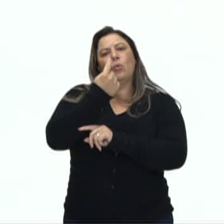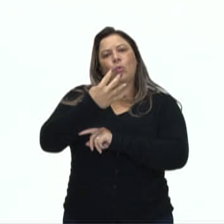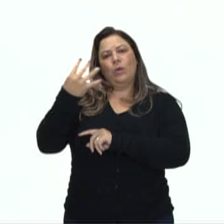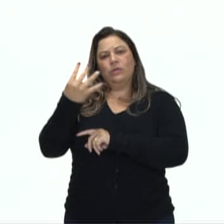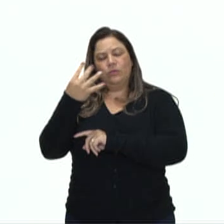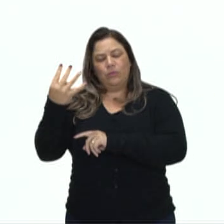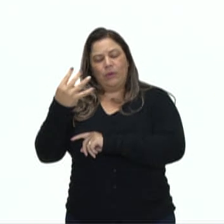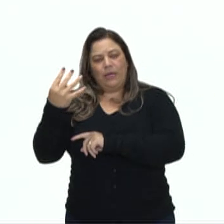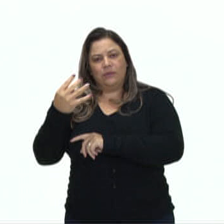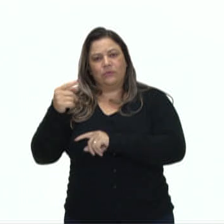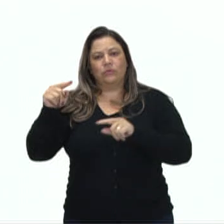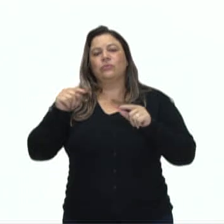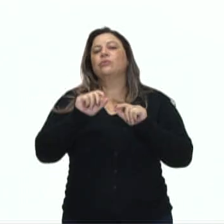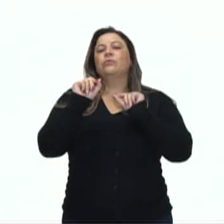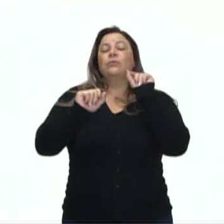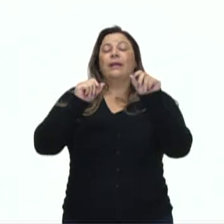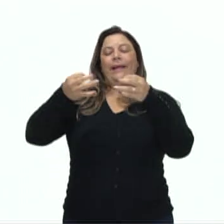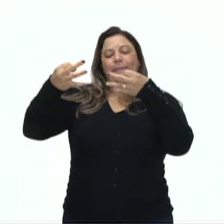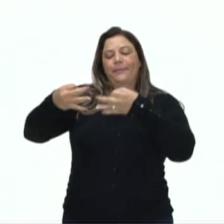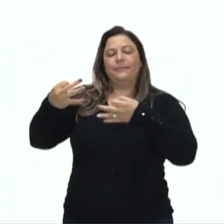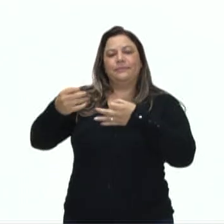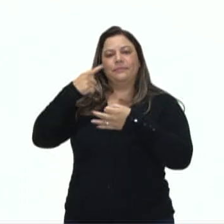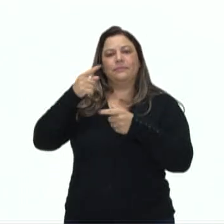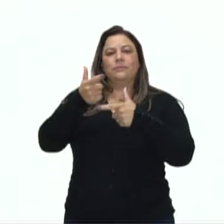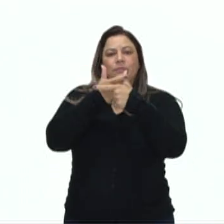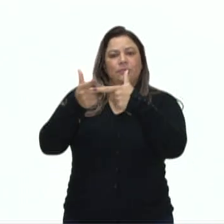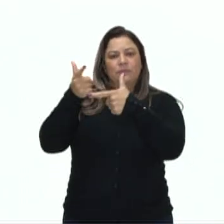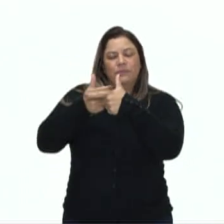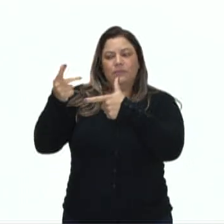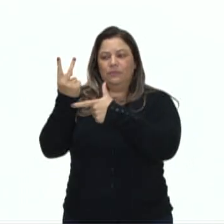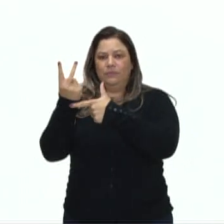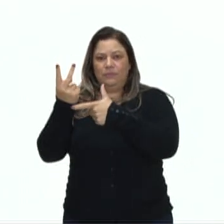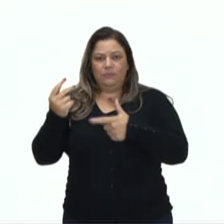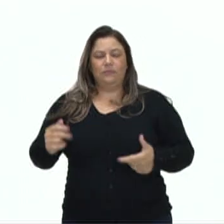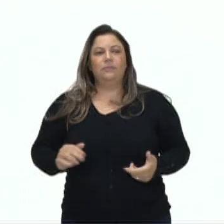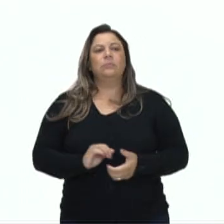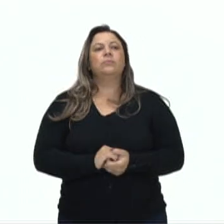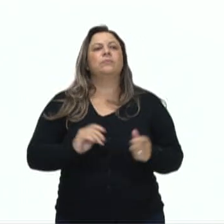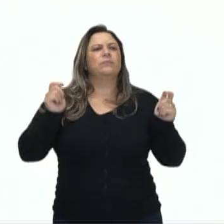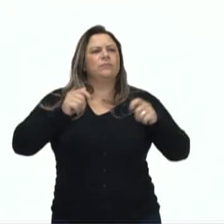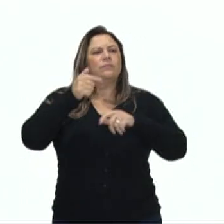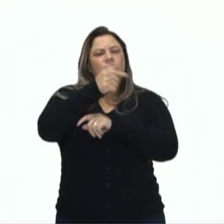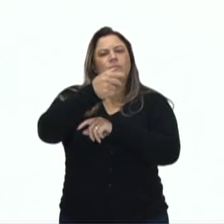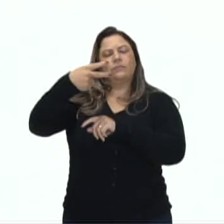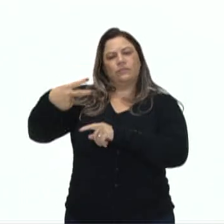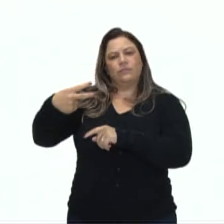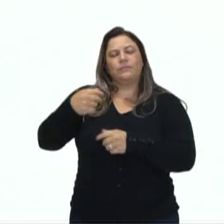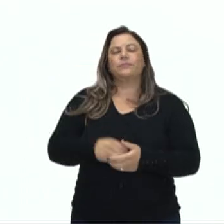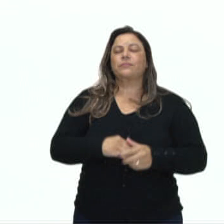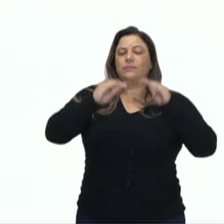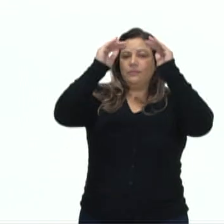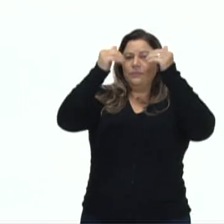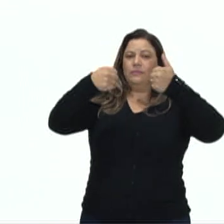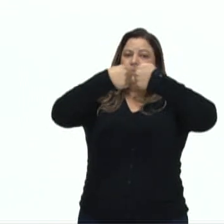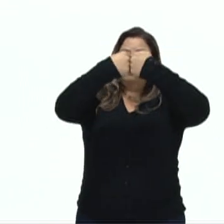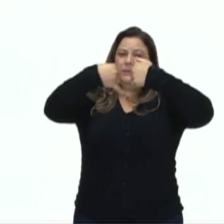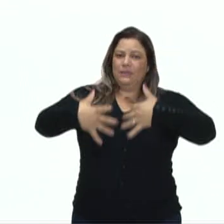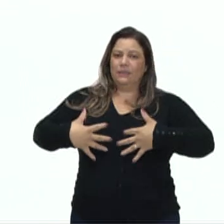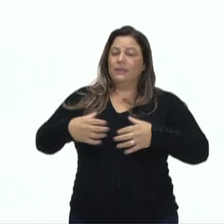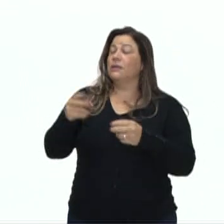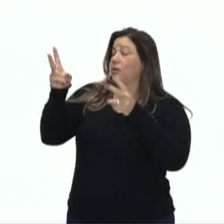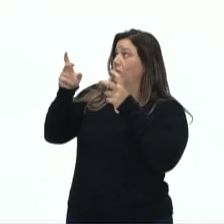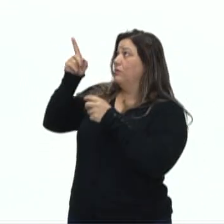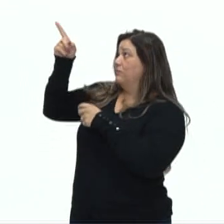perfeito. 144 dá para dividir por 2, dá 72. 72 dividido por 2 dá